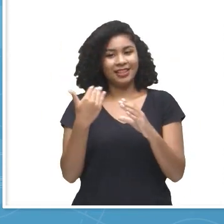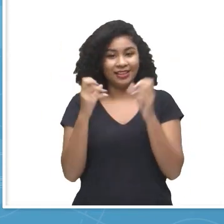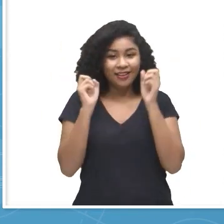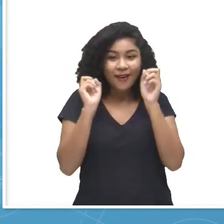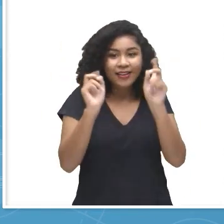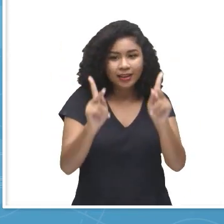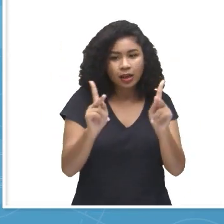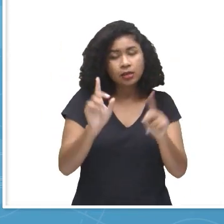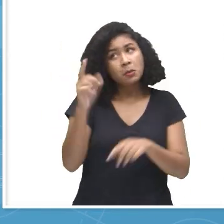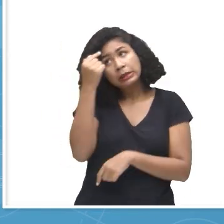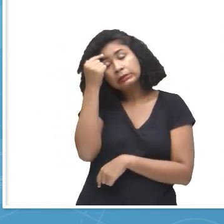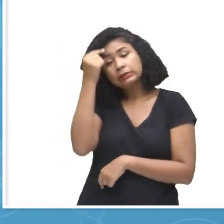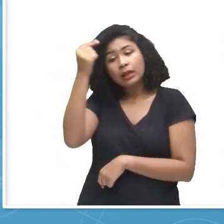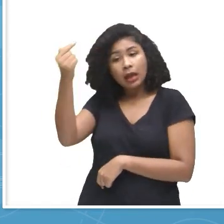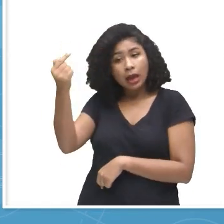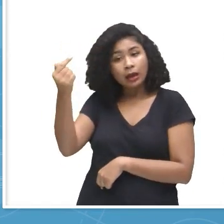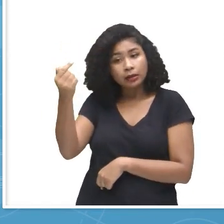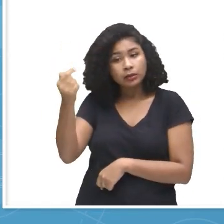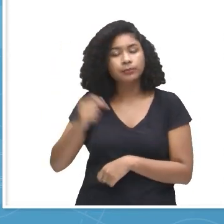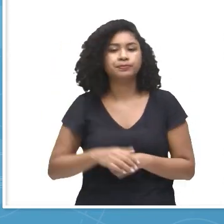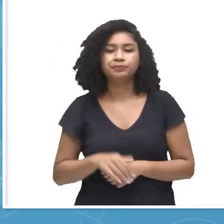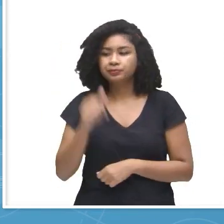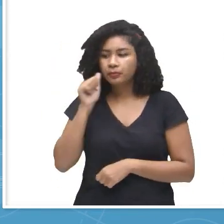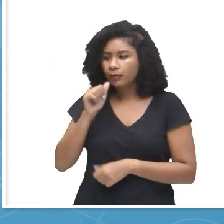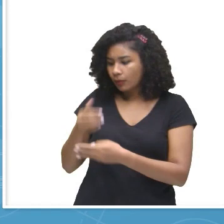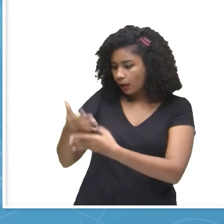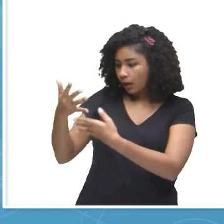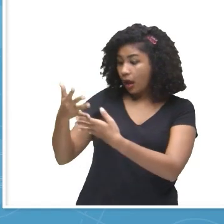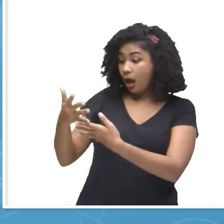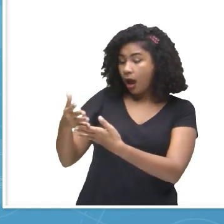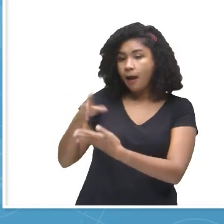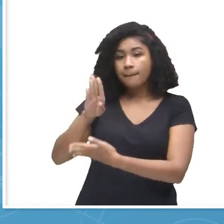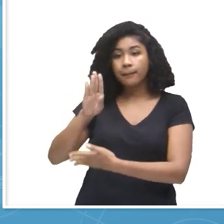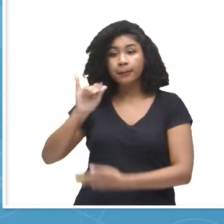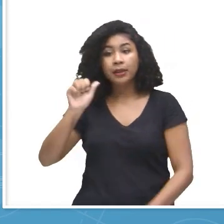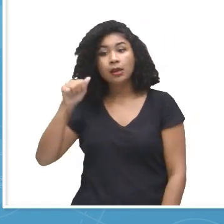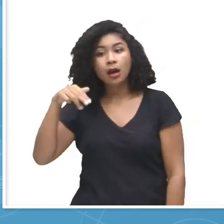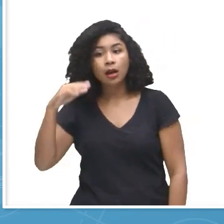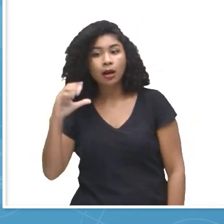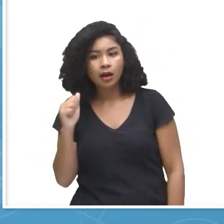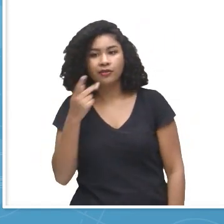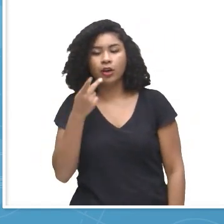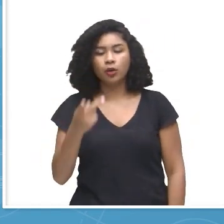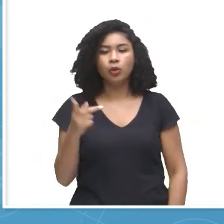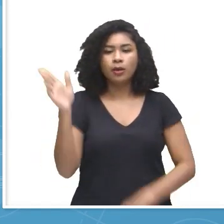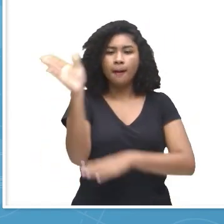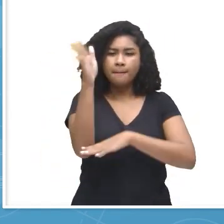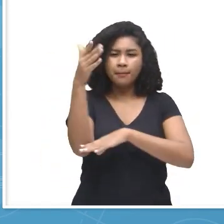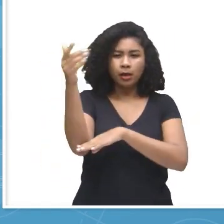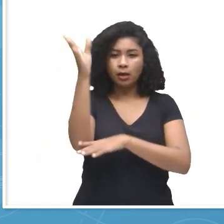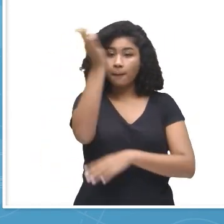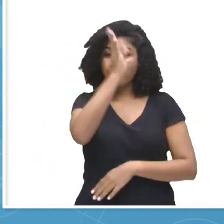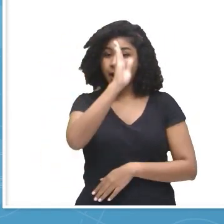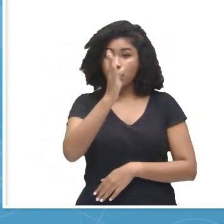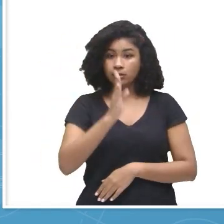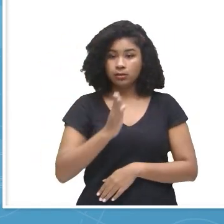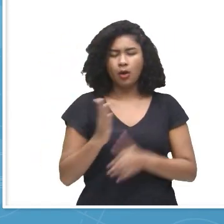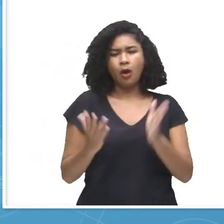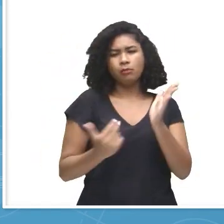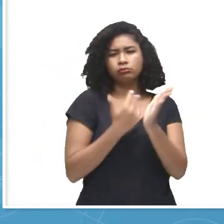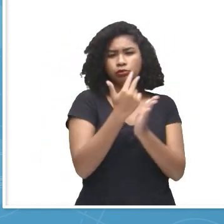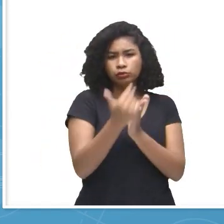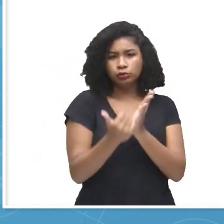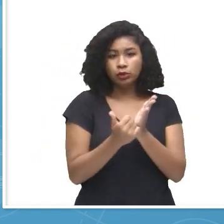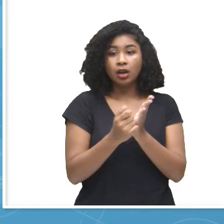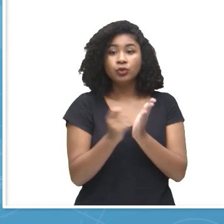uma ideia, né? Olha só, a Bianca está falando que ela desenhou a bandeira do Brasil e na parte azul usei